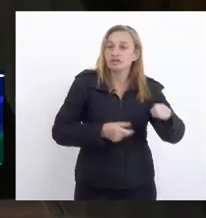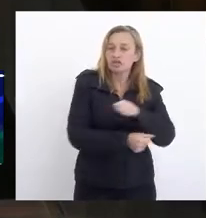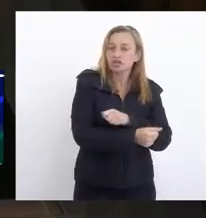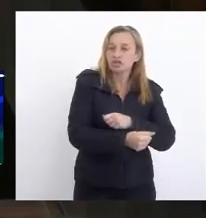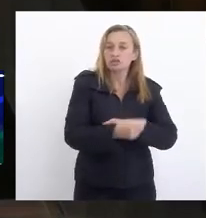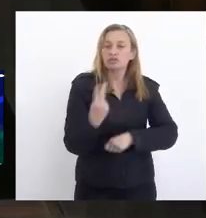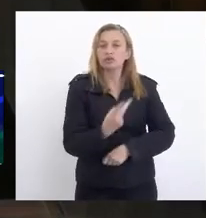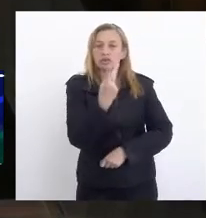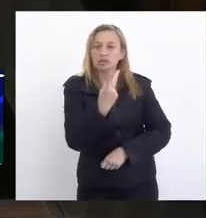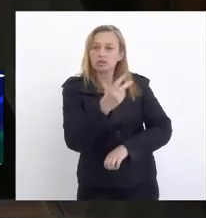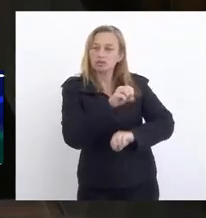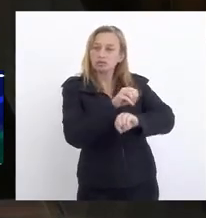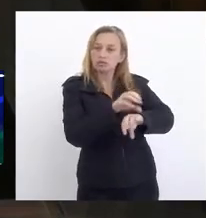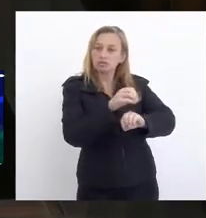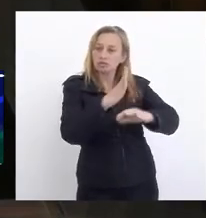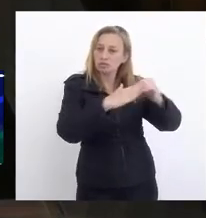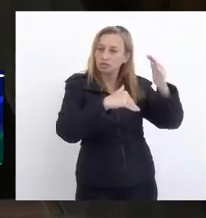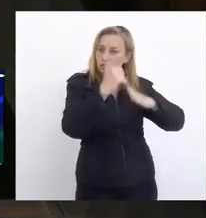da educação